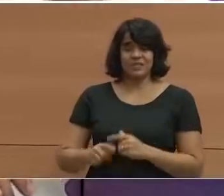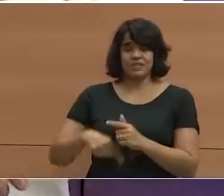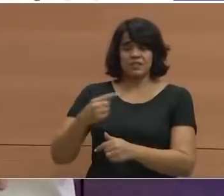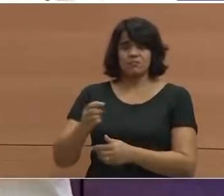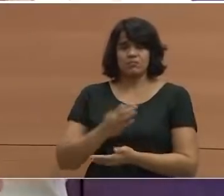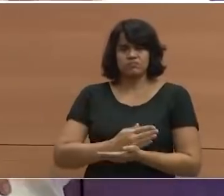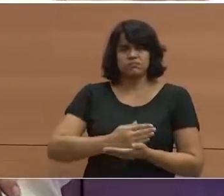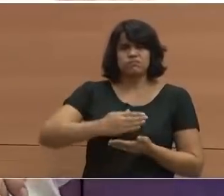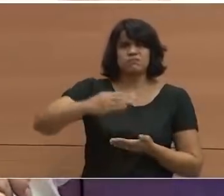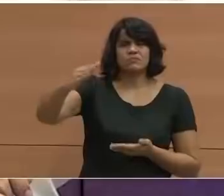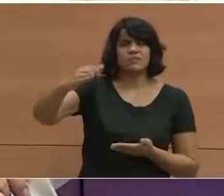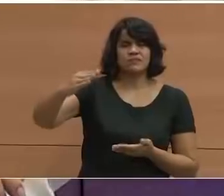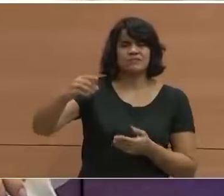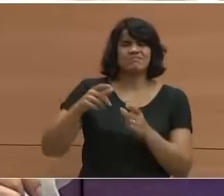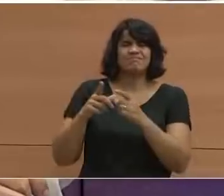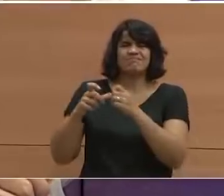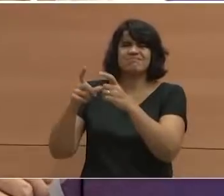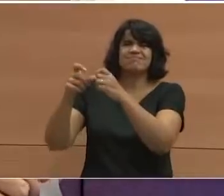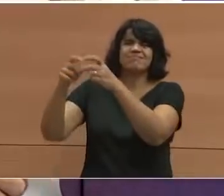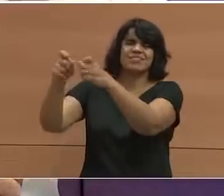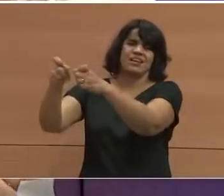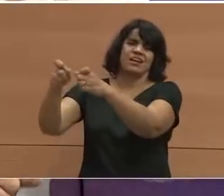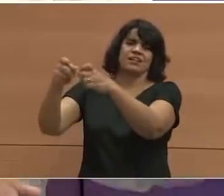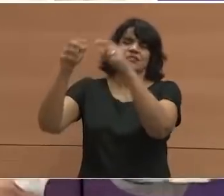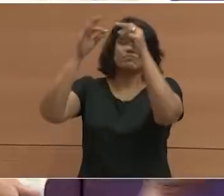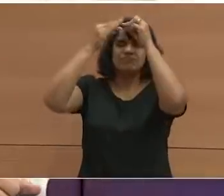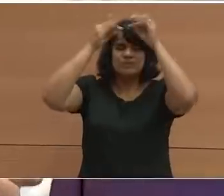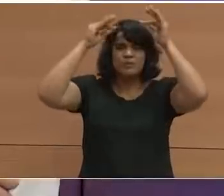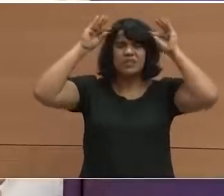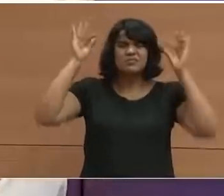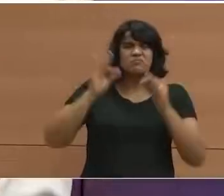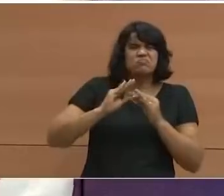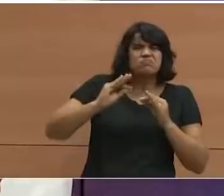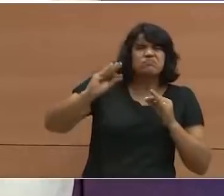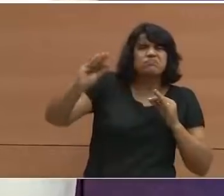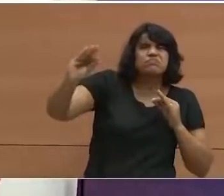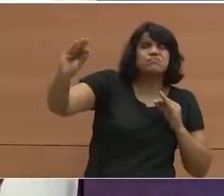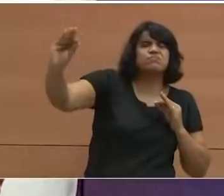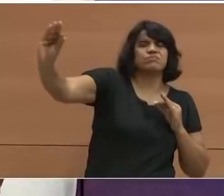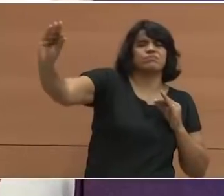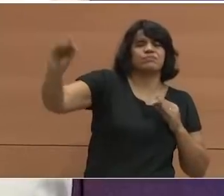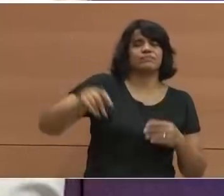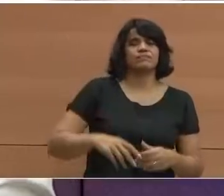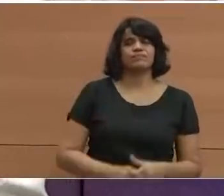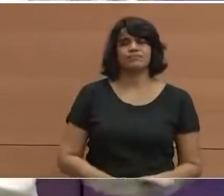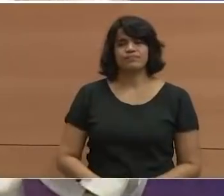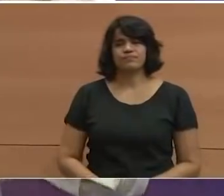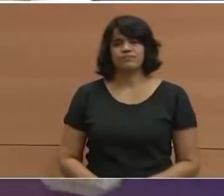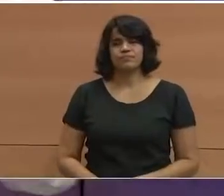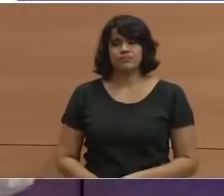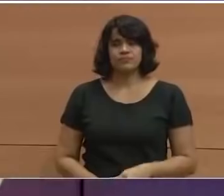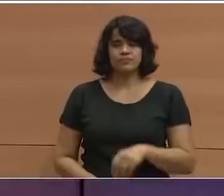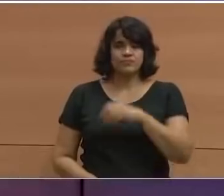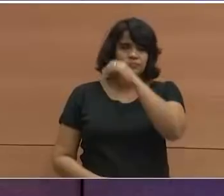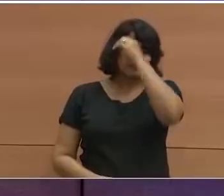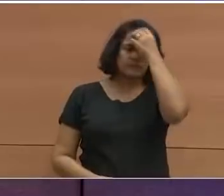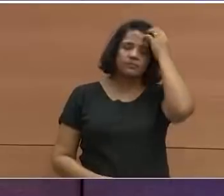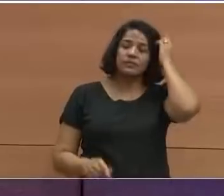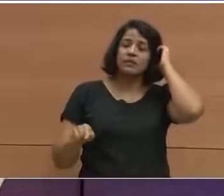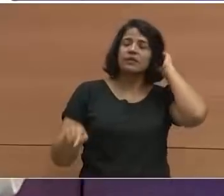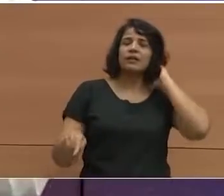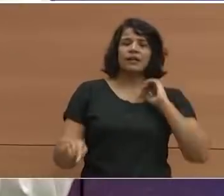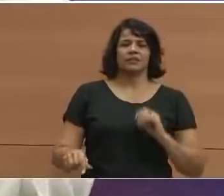é, até para a Grécia e quem sabe até para a Itália, para a Europa, né? Então, ali era um